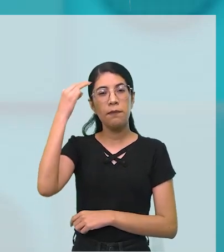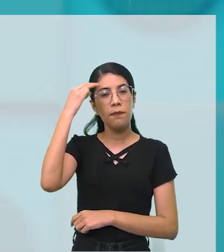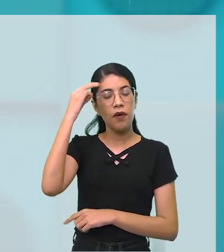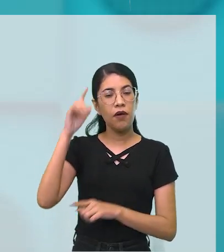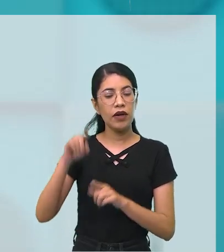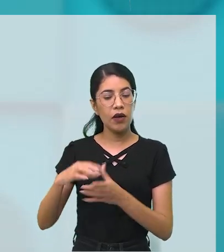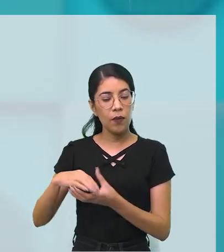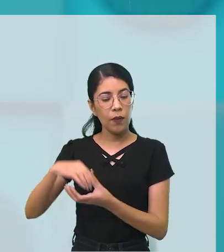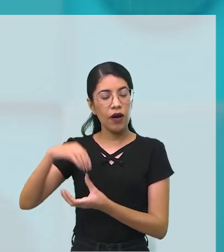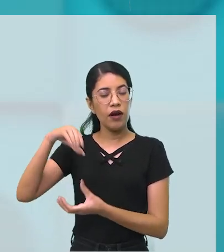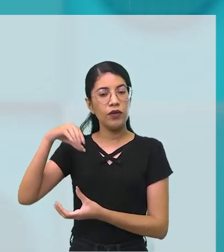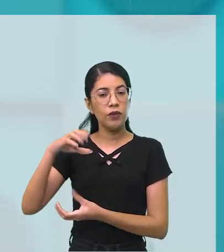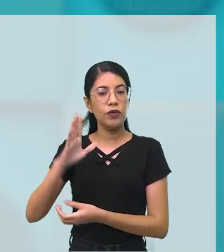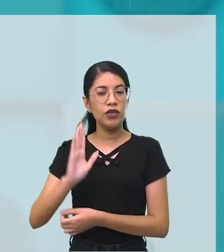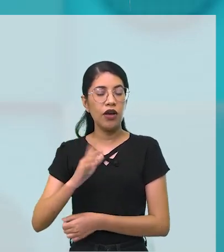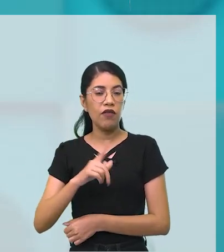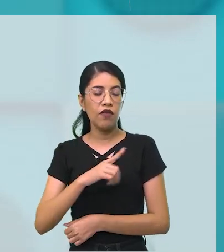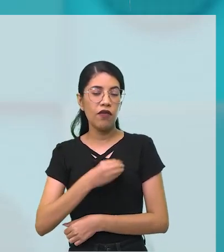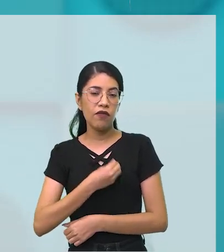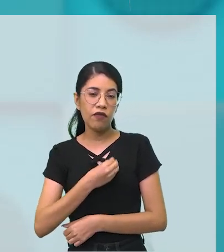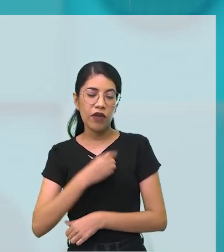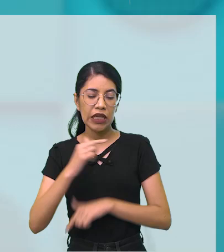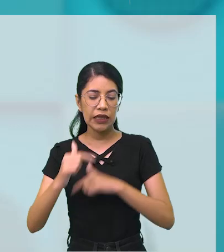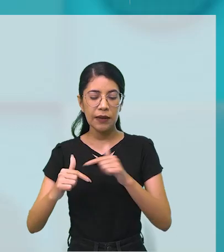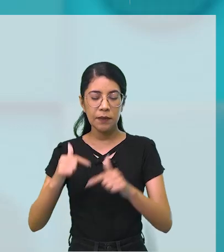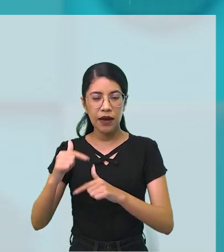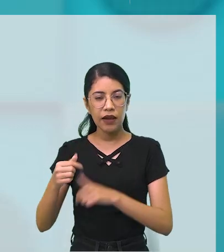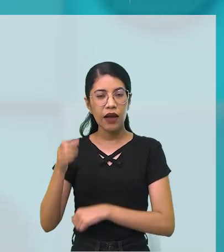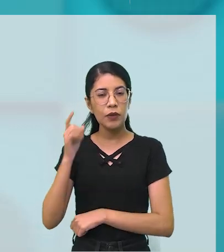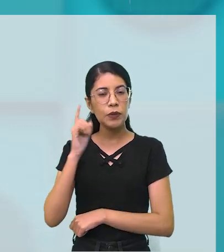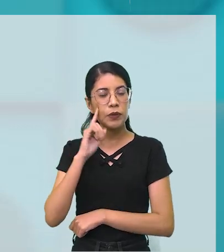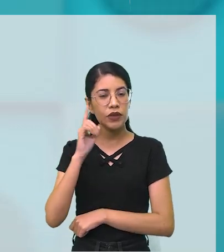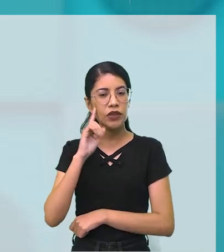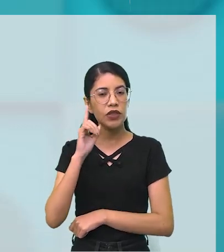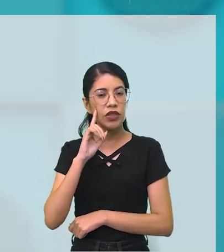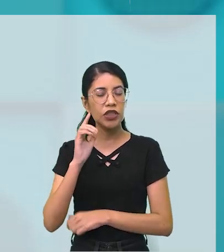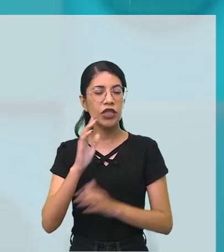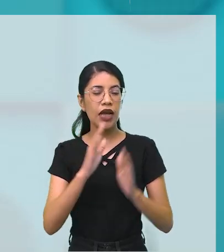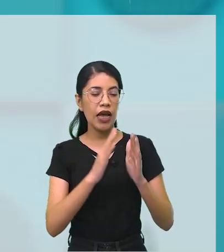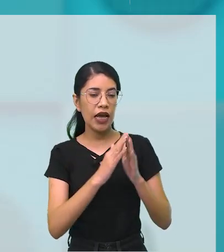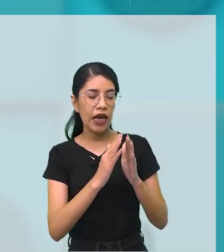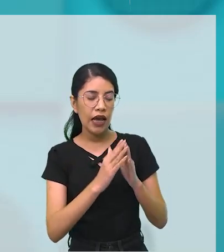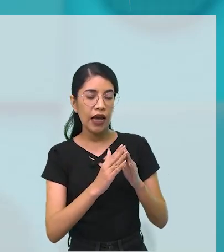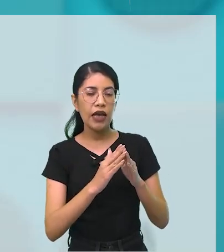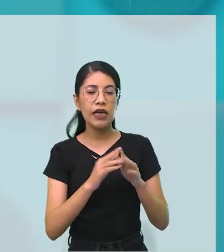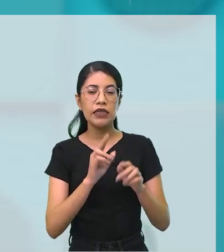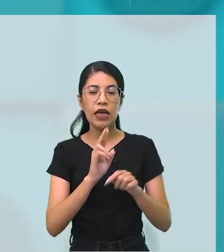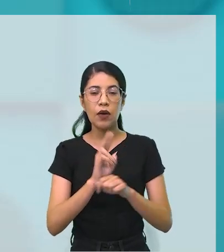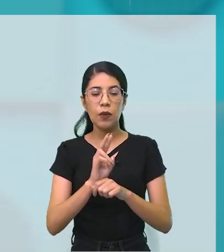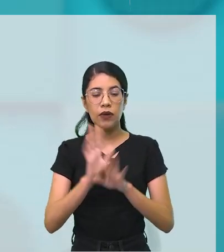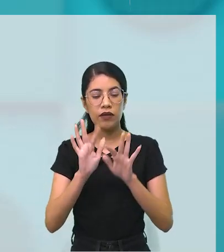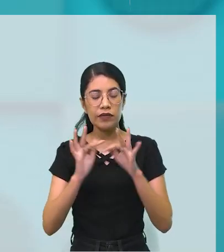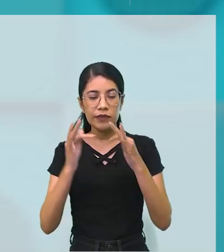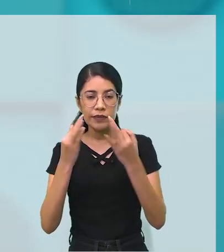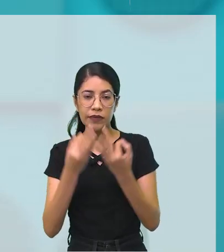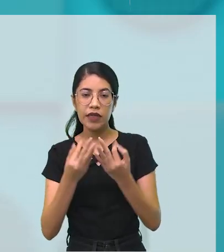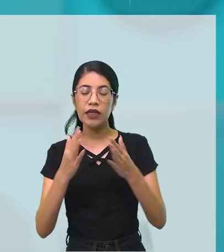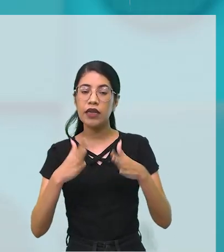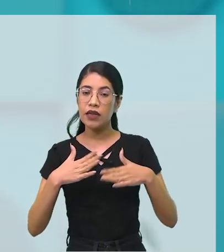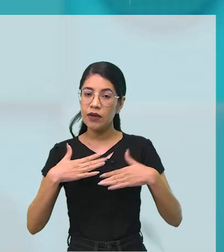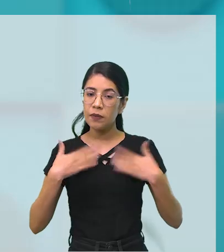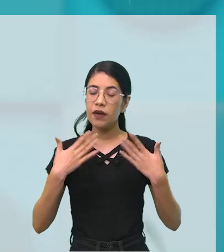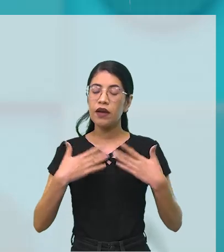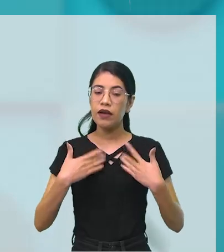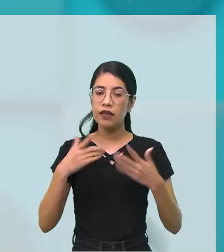um adulto já na sua vida tão corrida, no nosso dia a dia de trabalho, casa, de repente família, e se alegrar